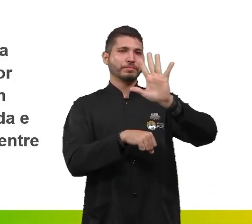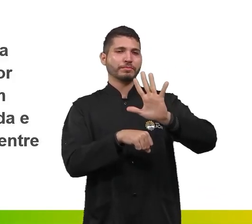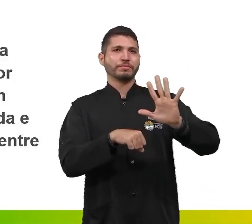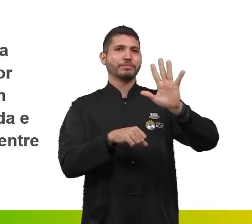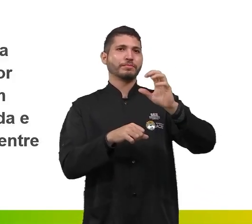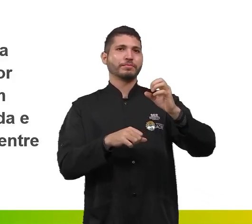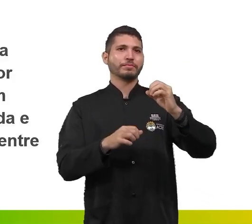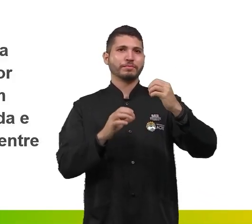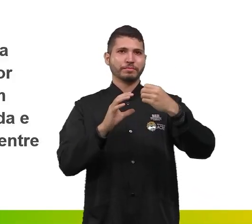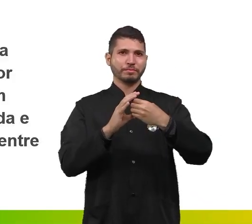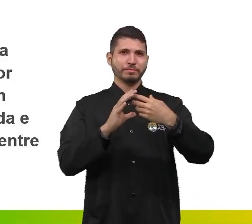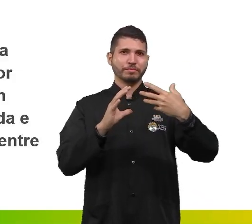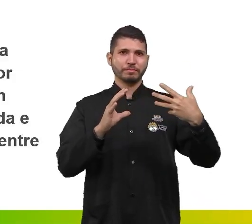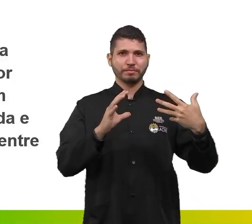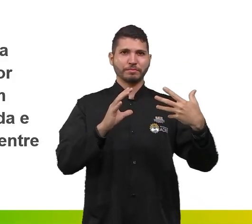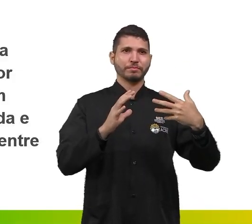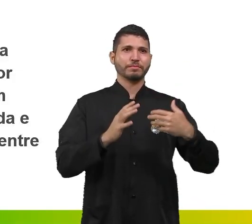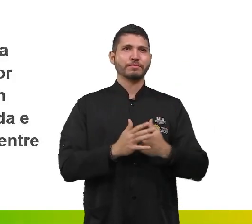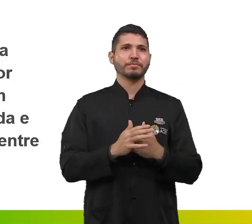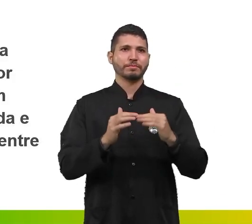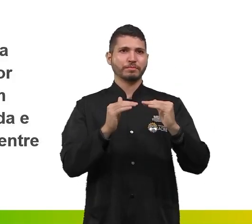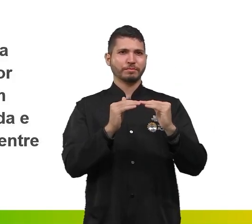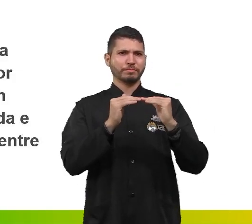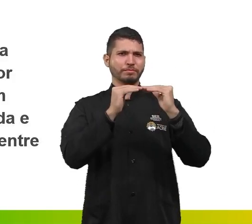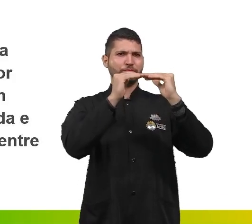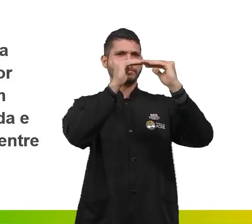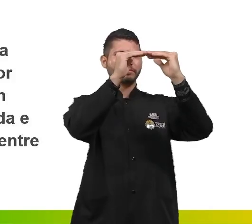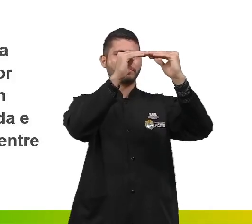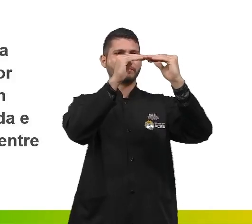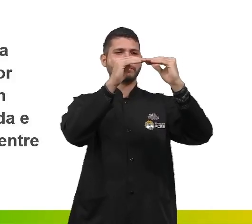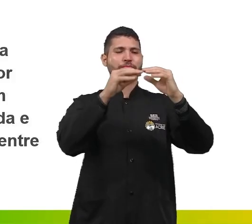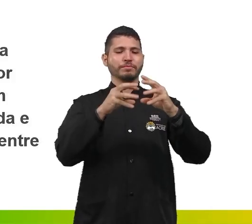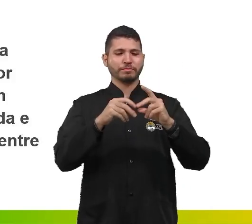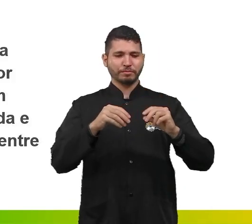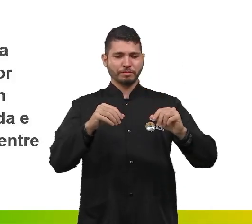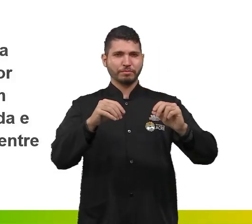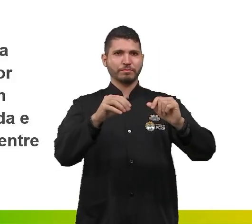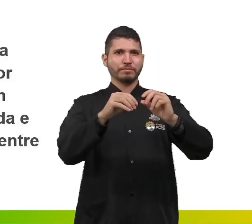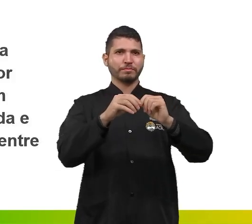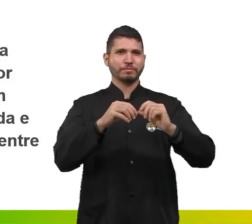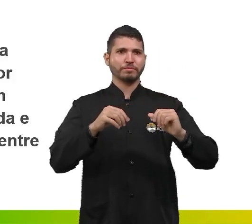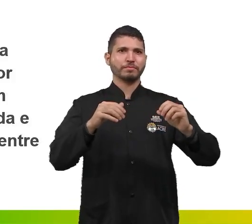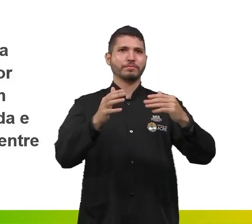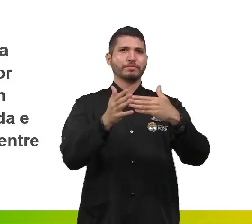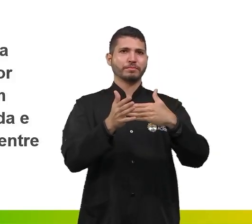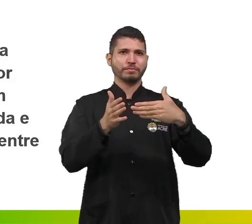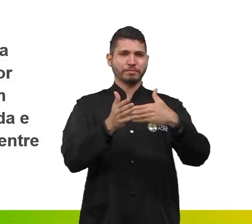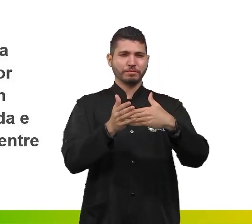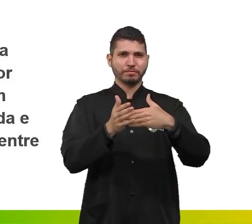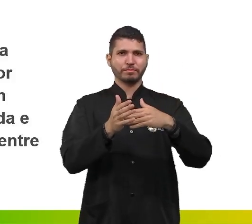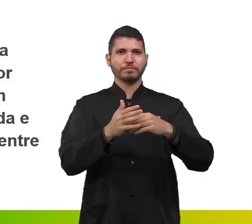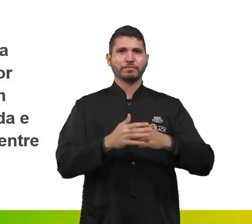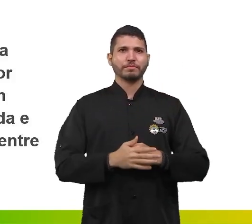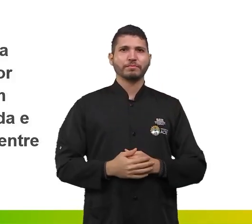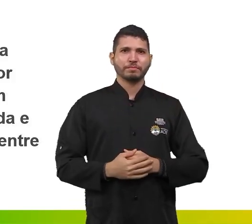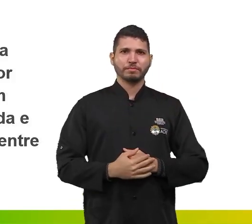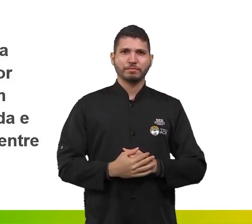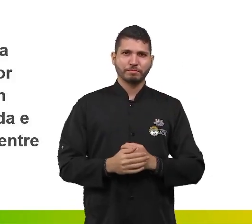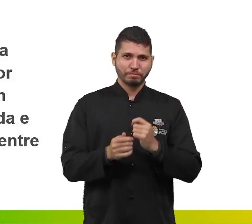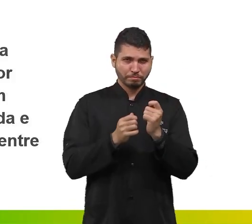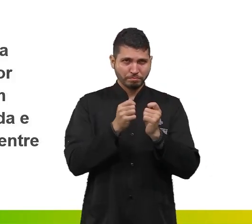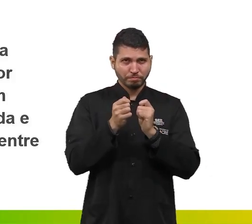a soberania plena sobre um território delimitado e pelo exercício do